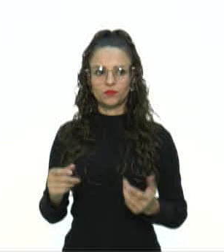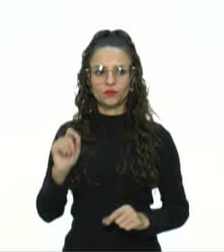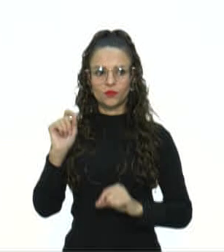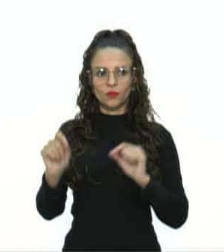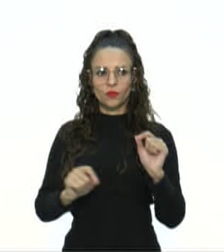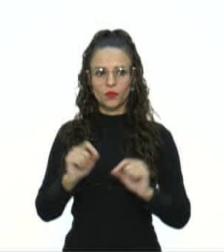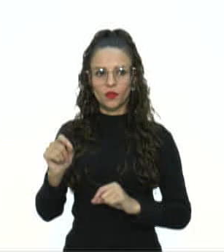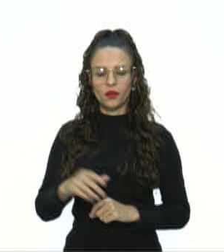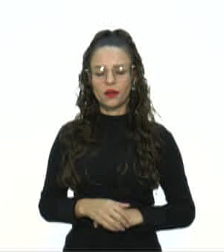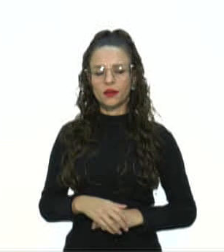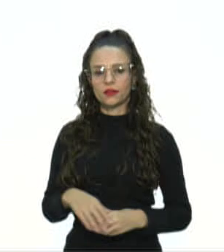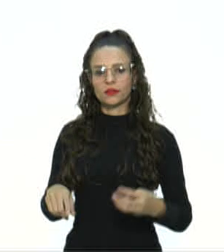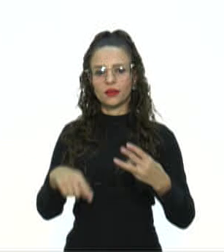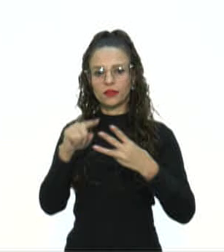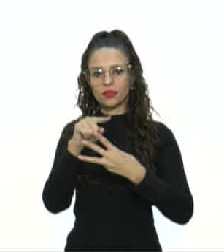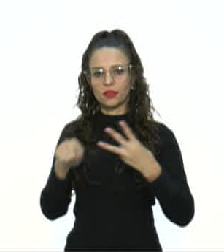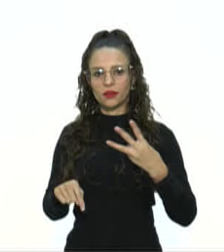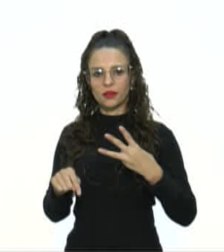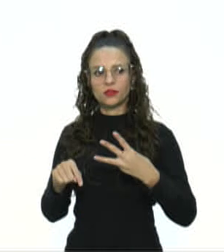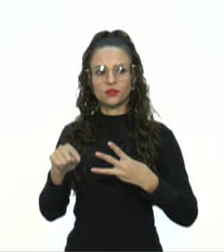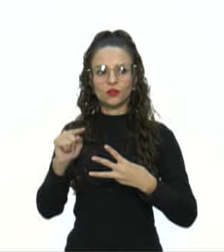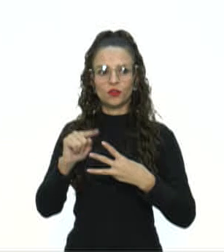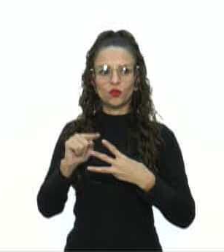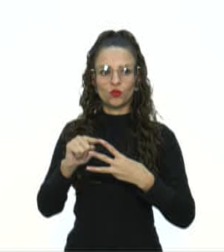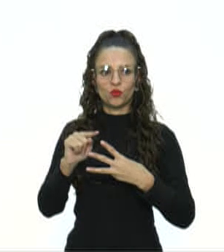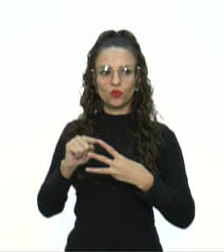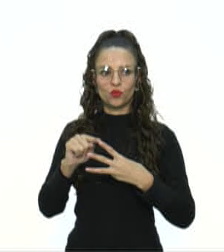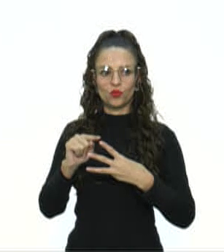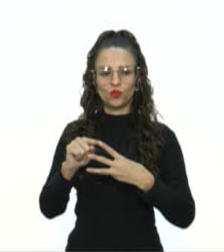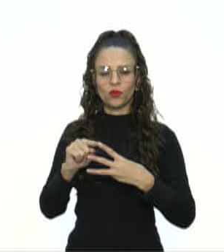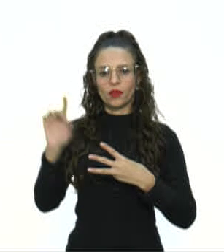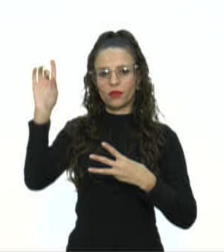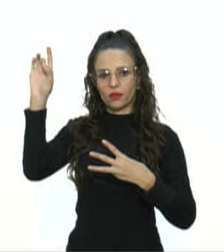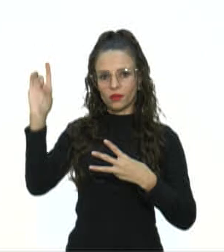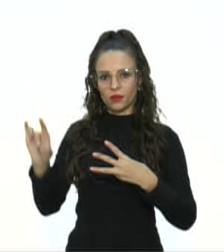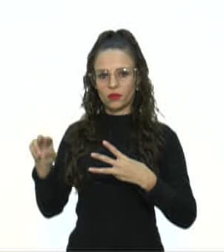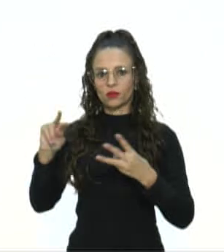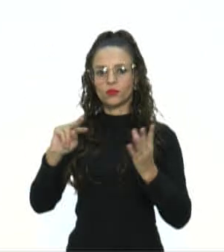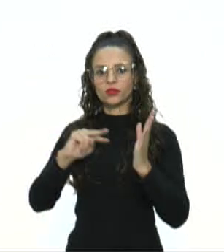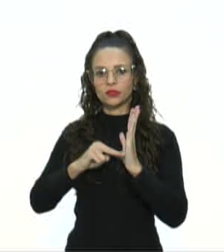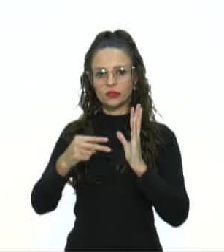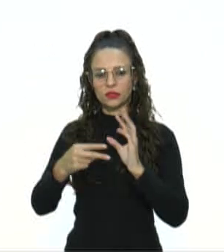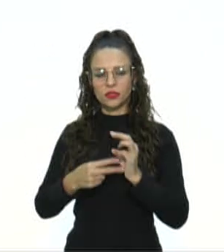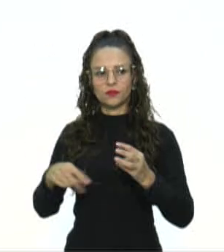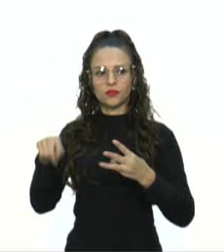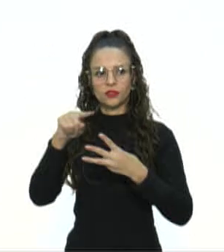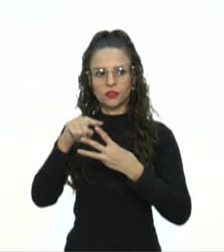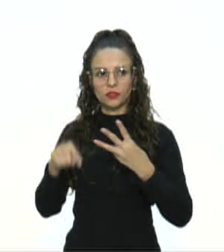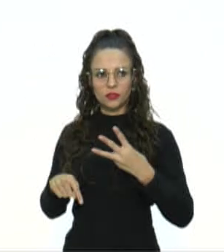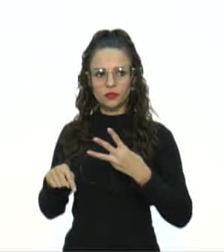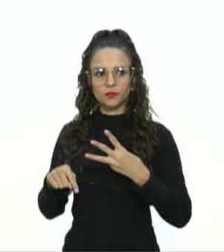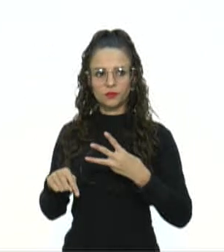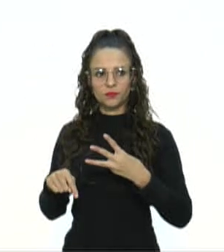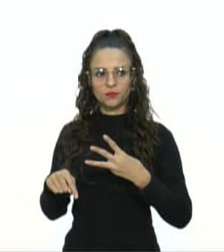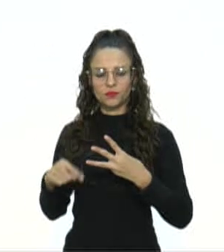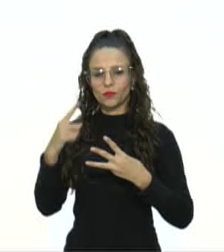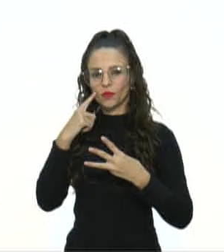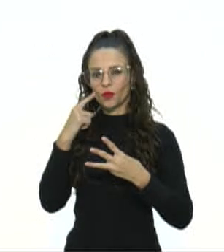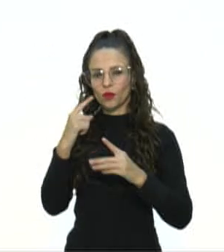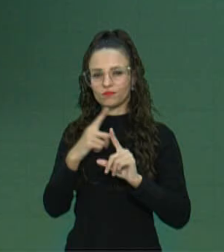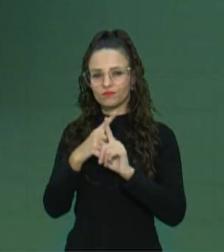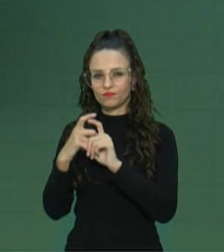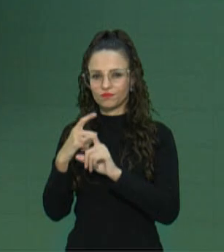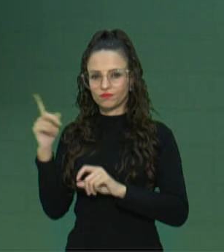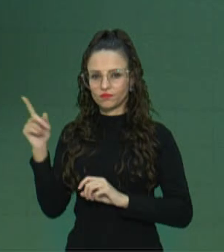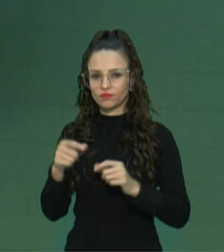por 3 caracteres Kenji, né, que significa cada uma dessas aqui que está dividido aqui para vocês. Aqui tem os caracteres, como vocês podem